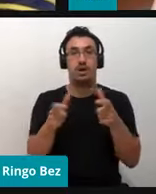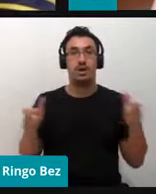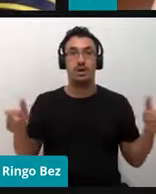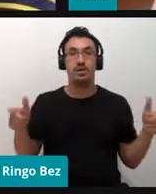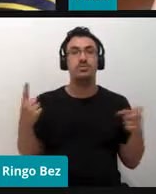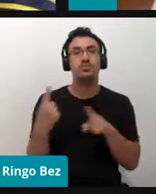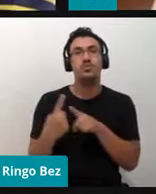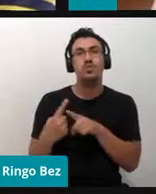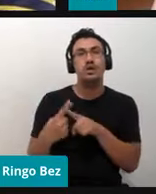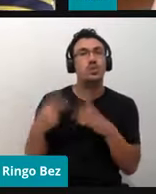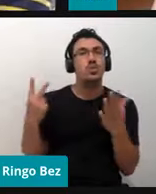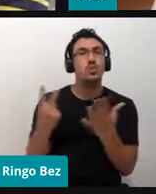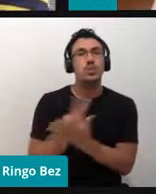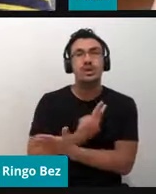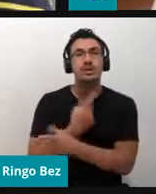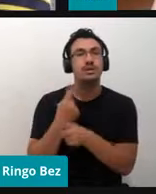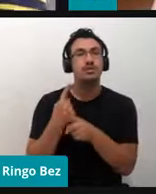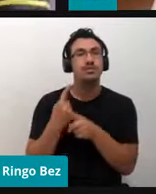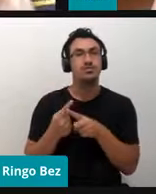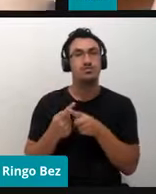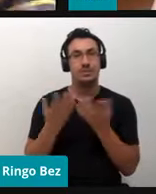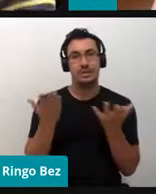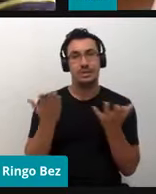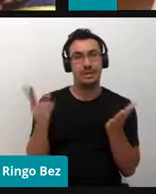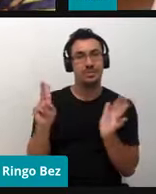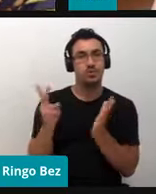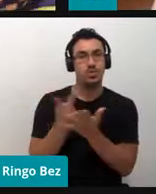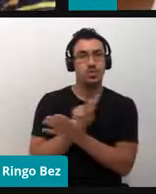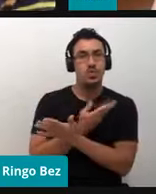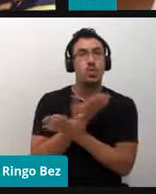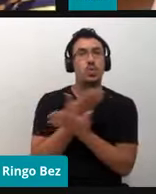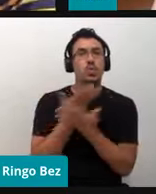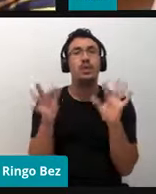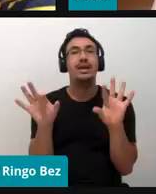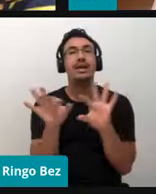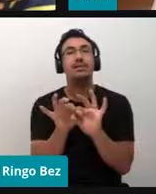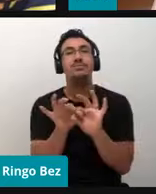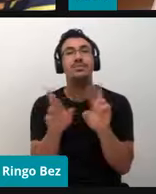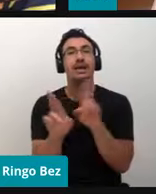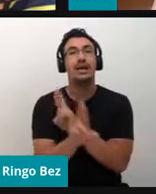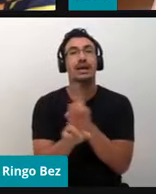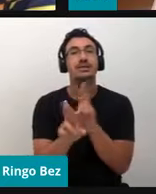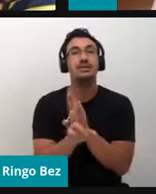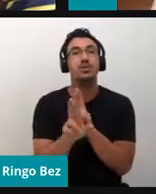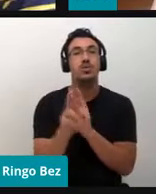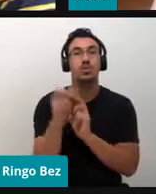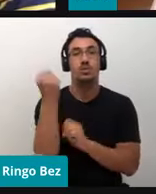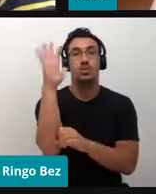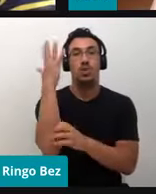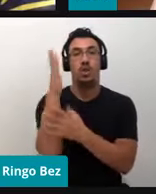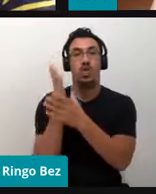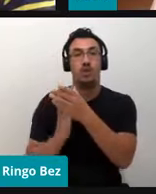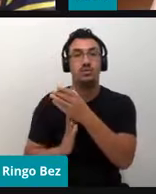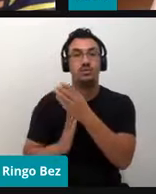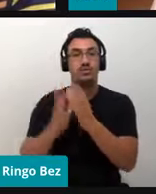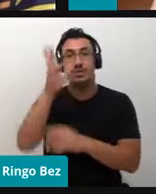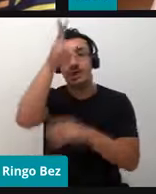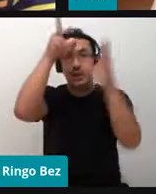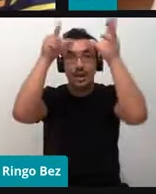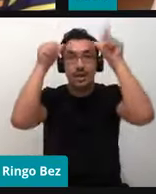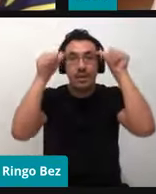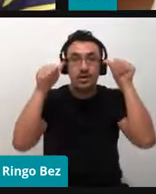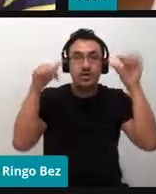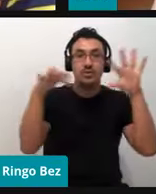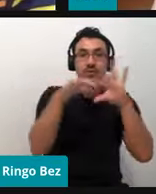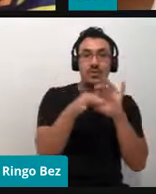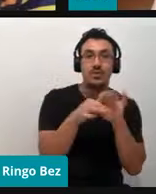está acontecendo? Então, qual que é a relação que a gente tem desse desmatamento da Amazônia Legal com a